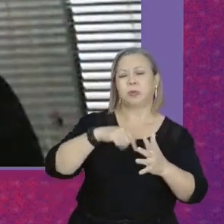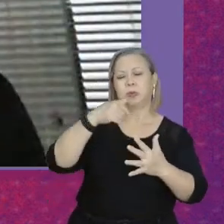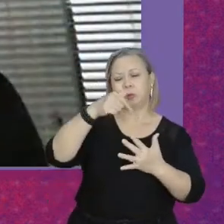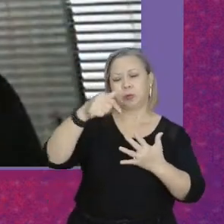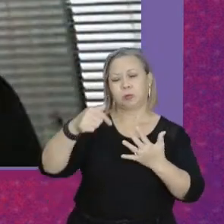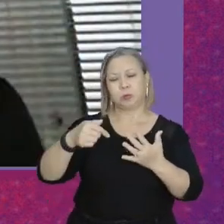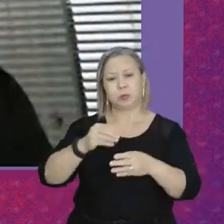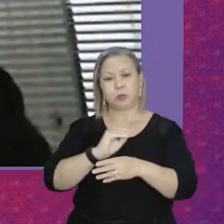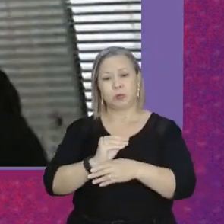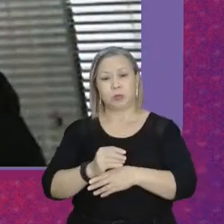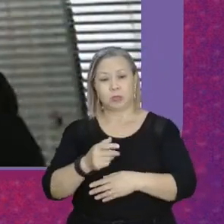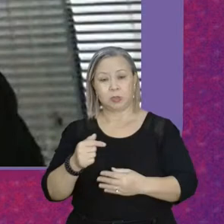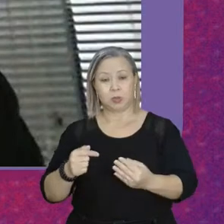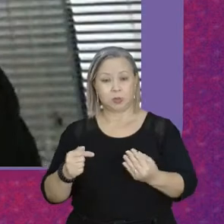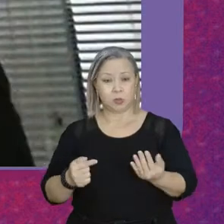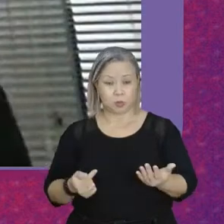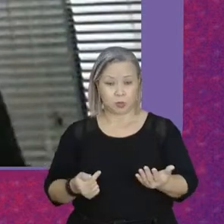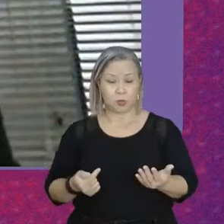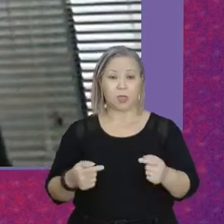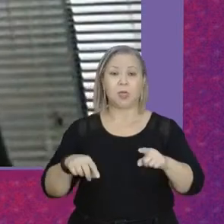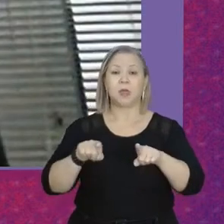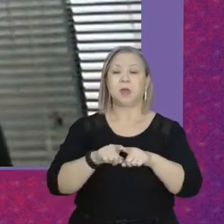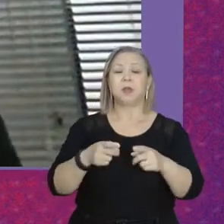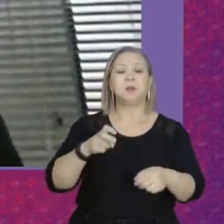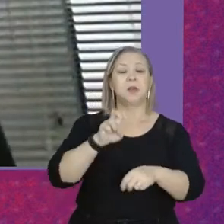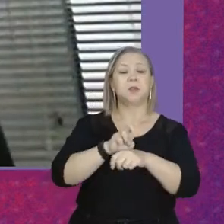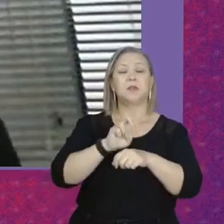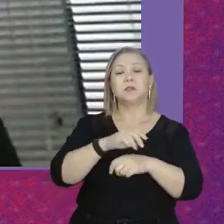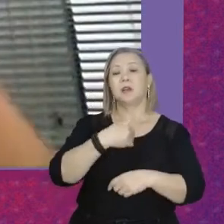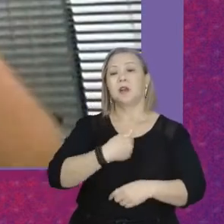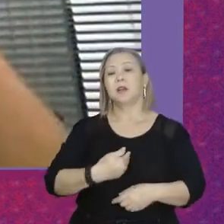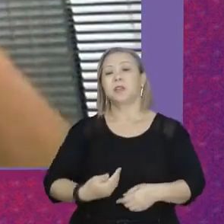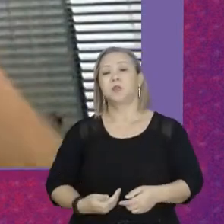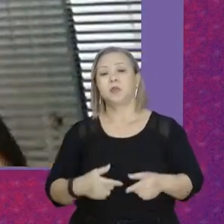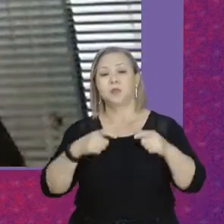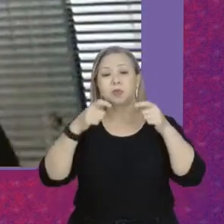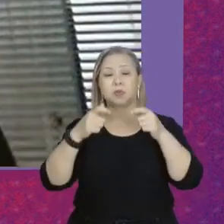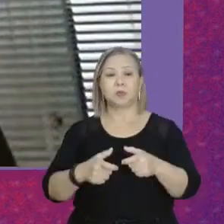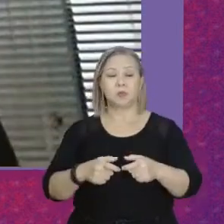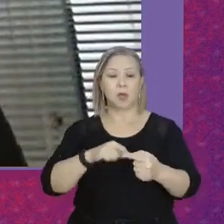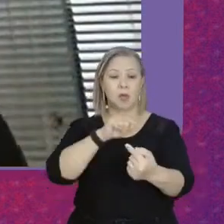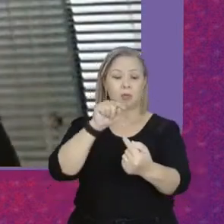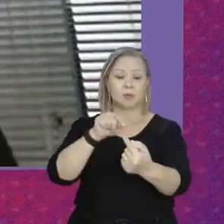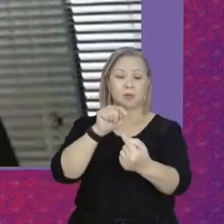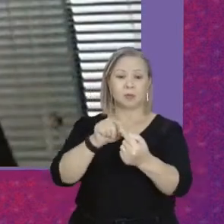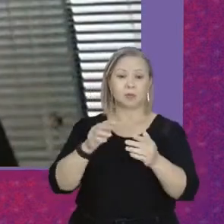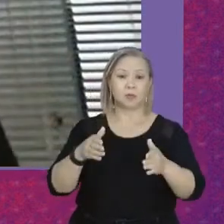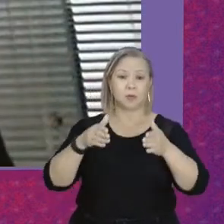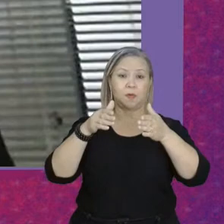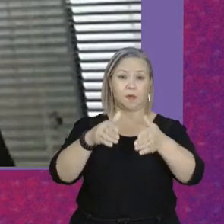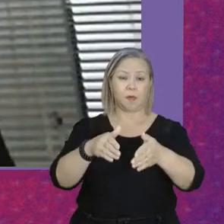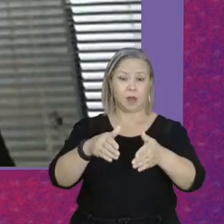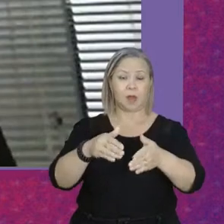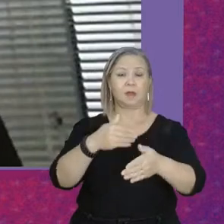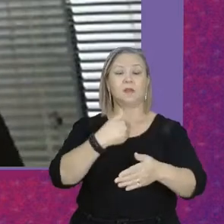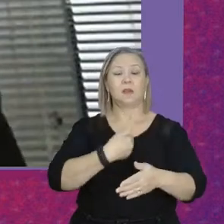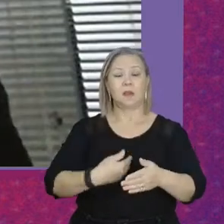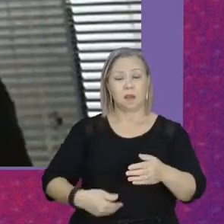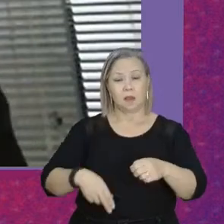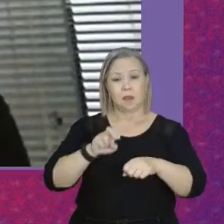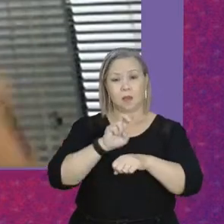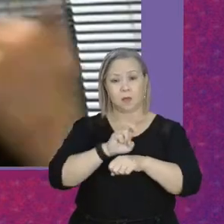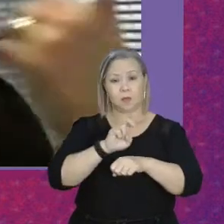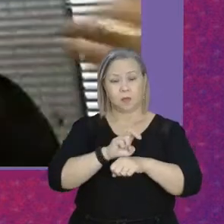pensando apenas as creches públicas em espaços destinados a creches públicas no